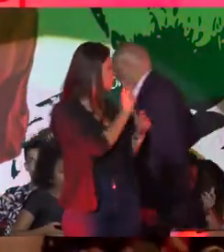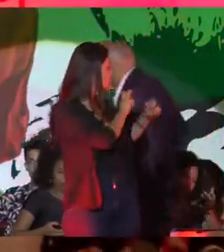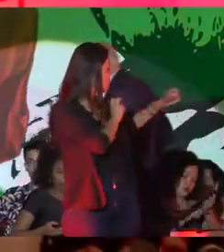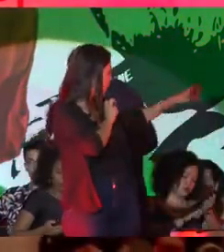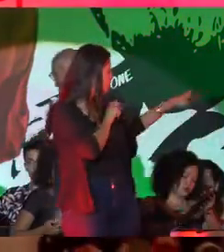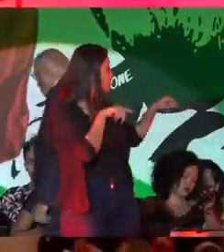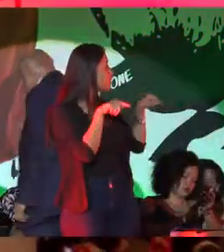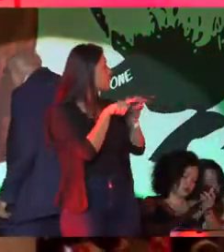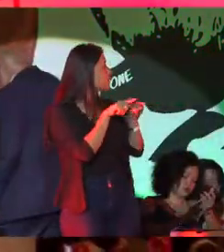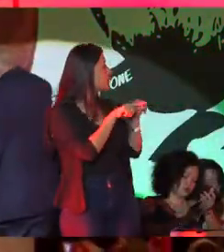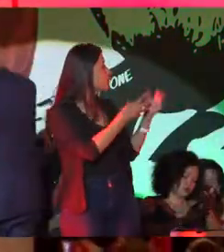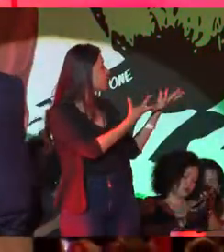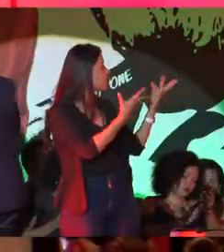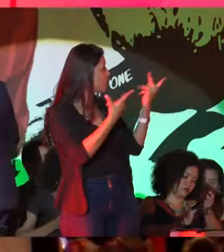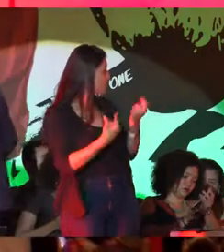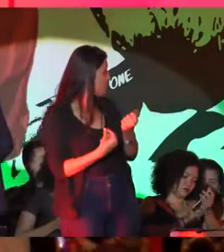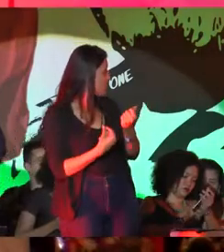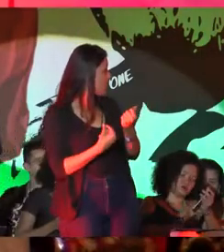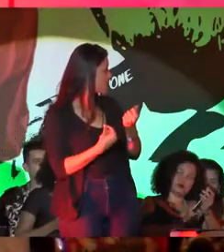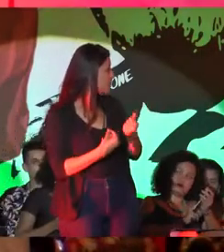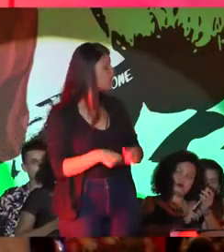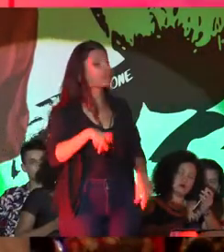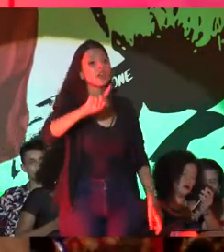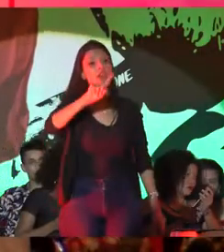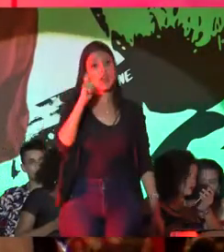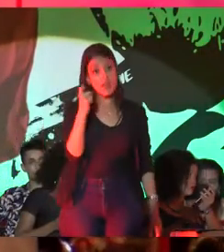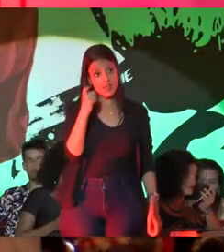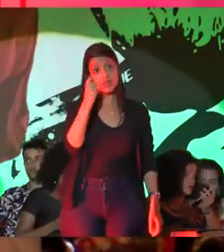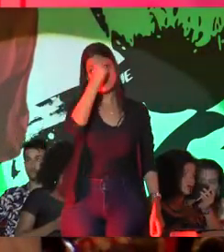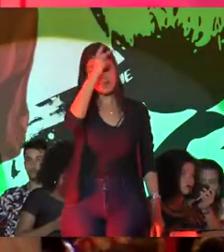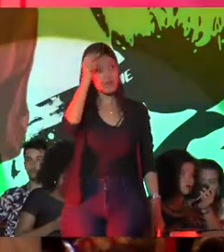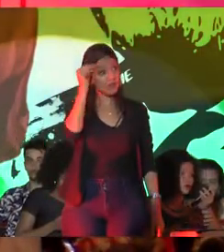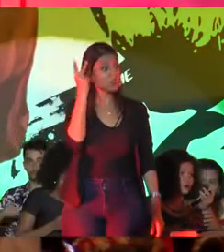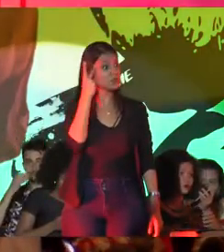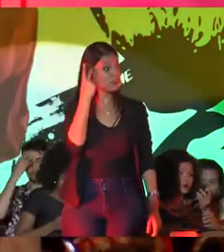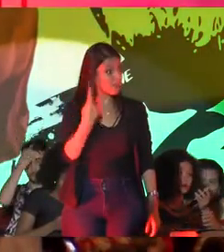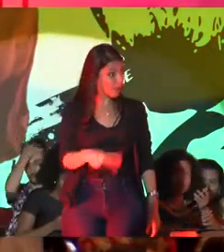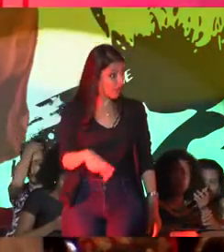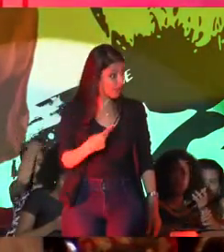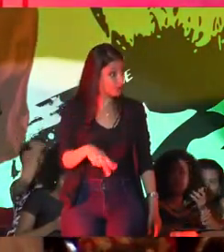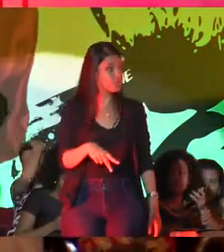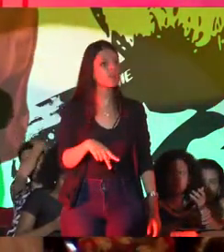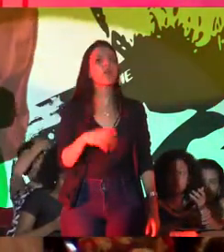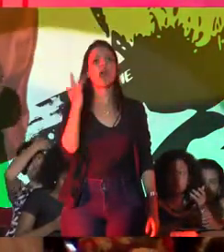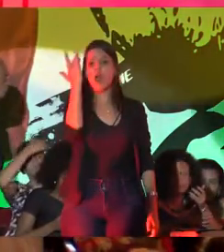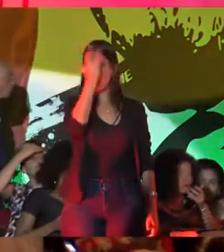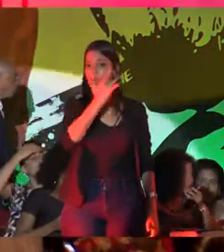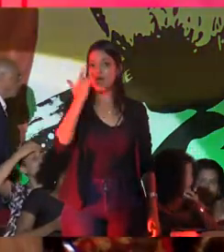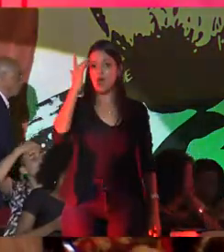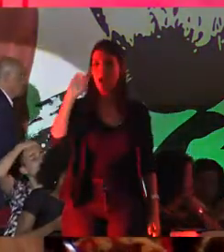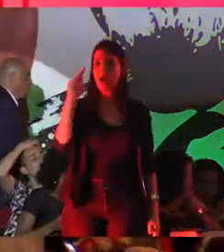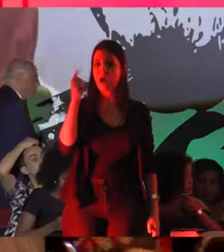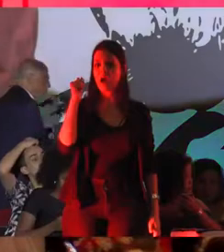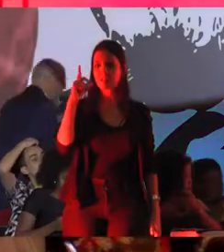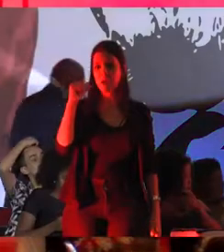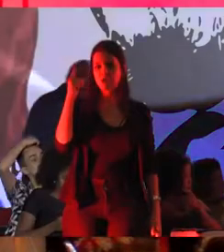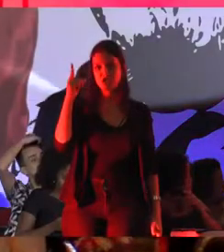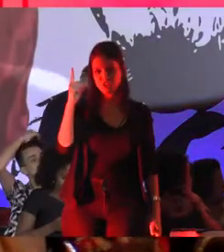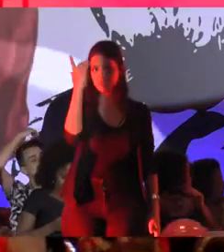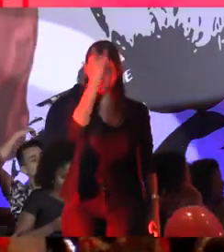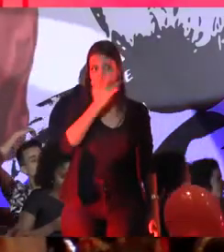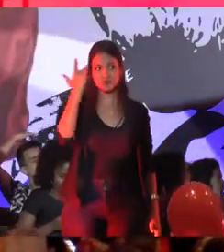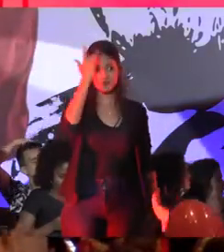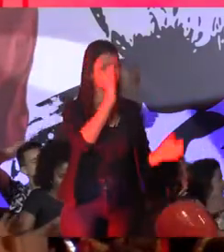Convidar o companheiro, ex-prefeito da cidade de São Paulo, o companheiro Fernando Haddad, para compor a